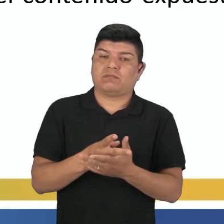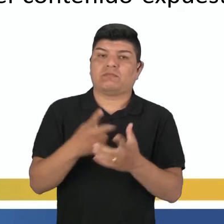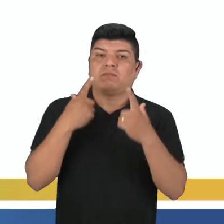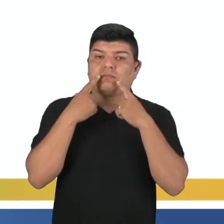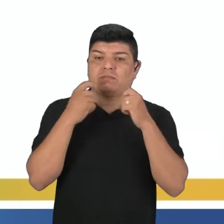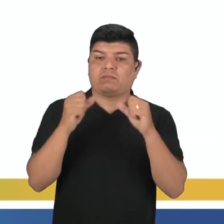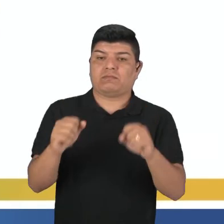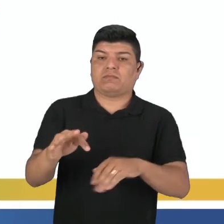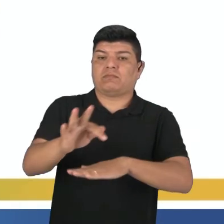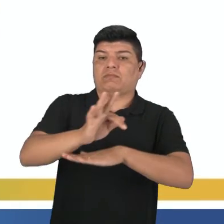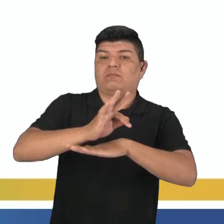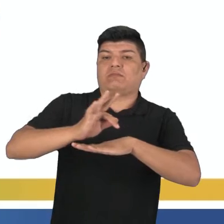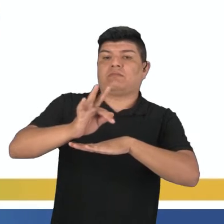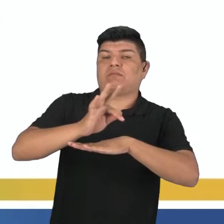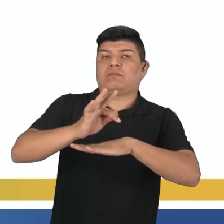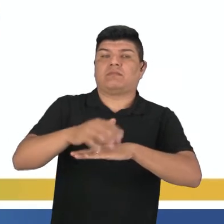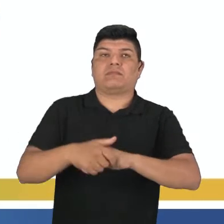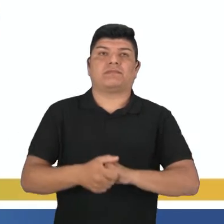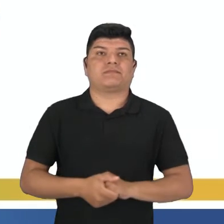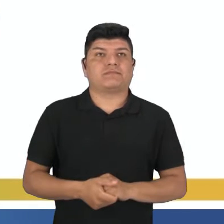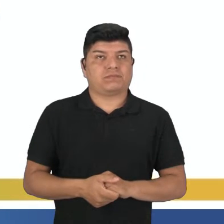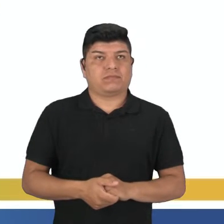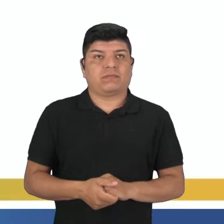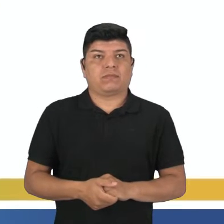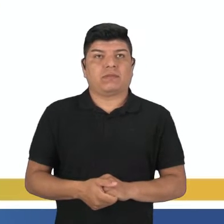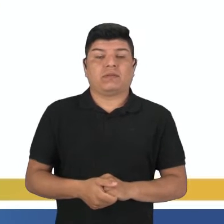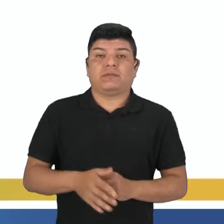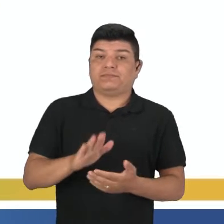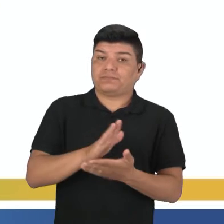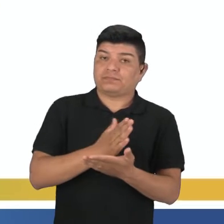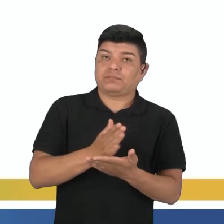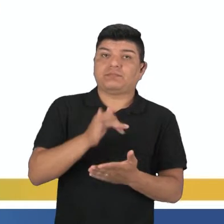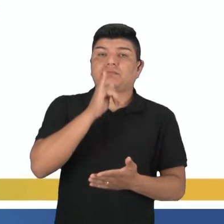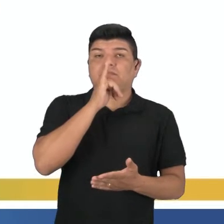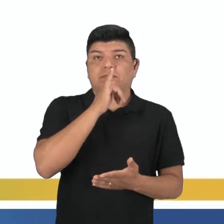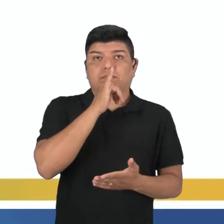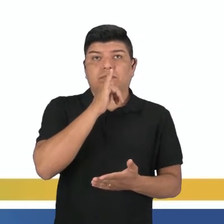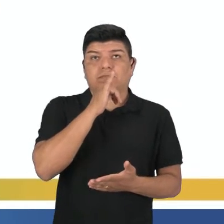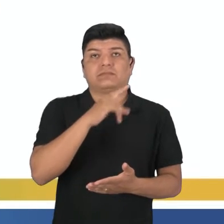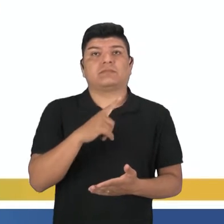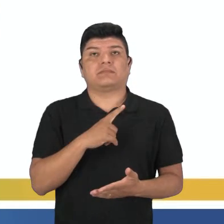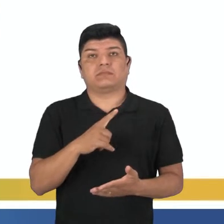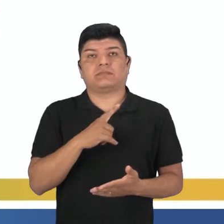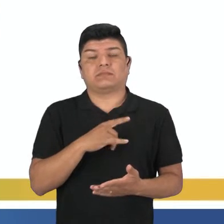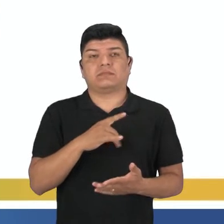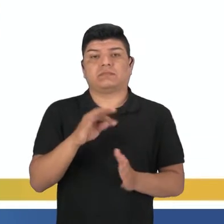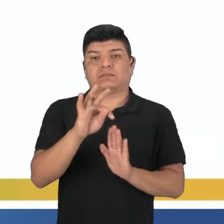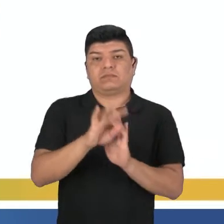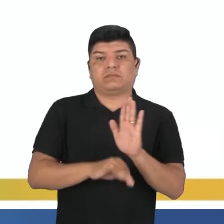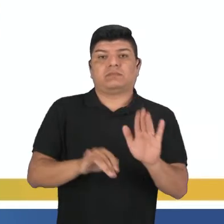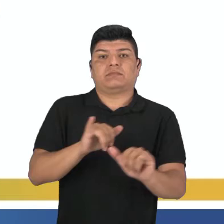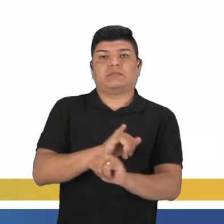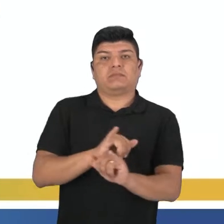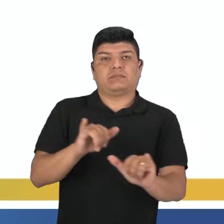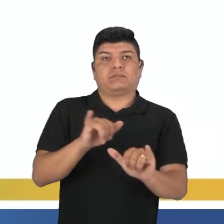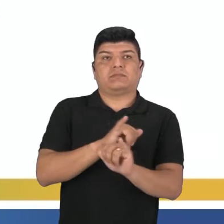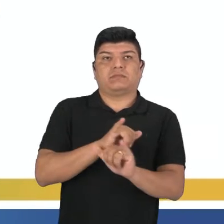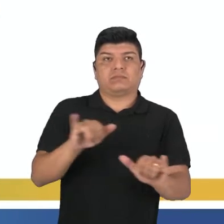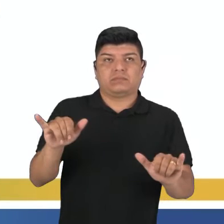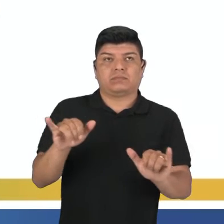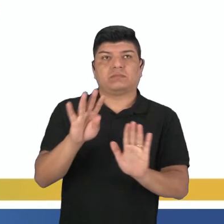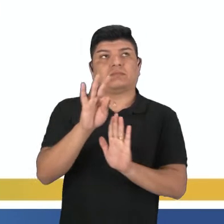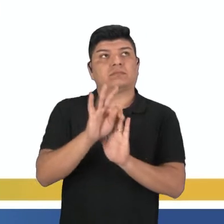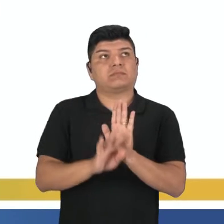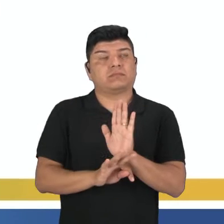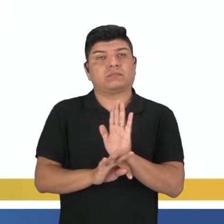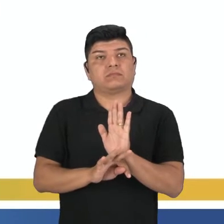formal. E aí eu tenho alguns exemplos, né, de textos informativos ali, tá? Os